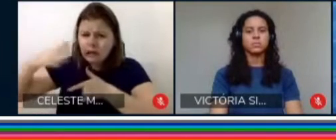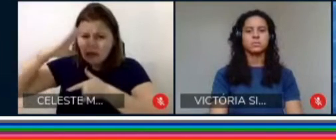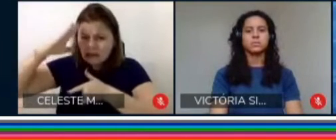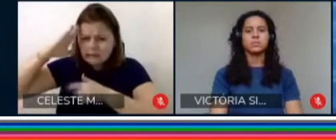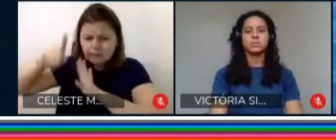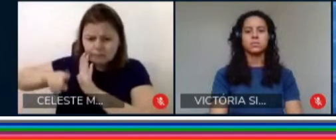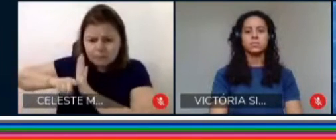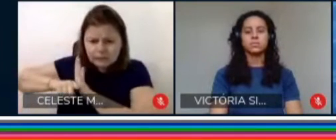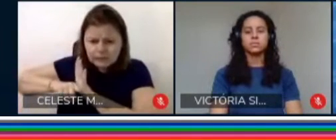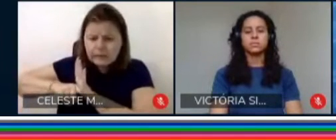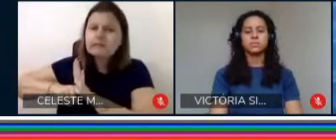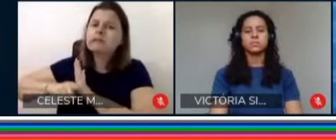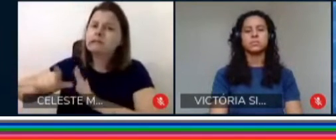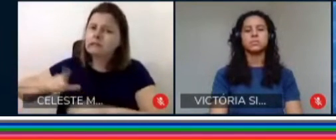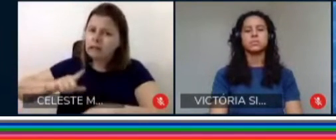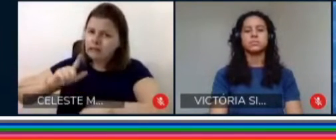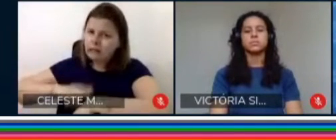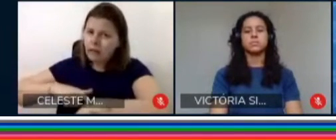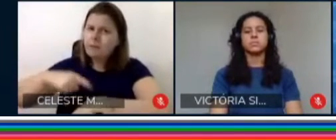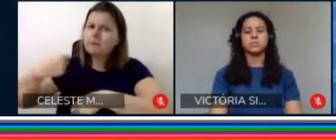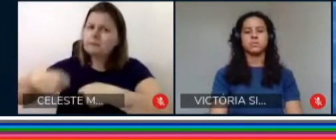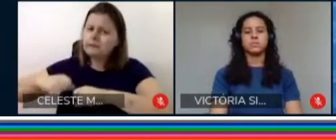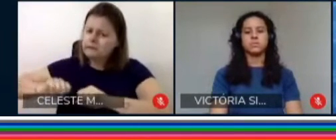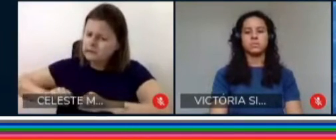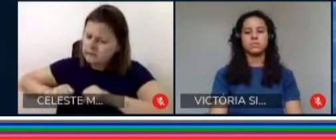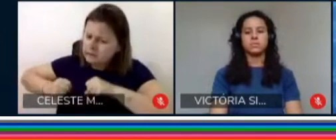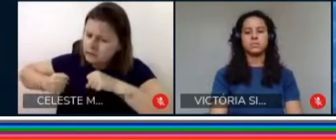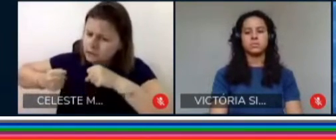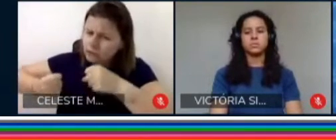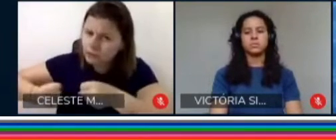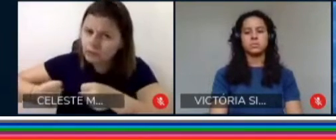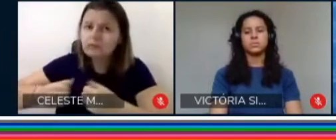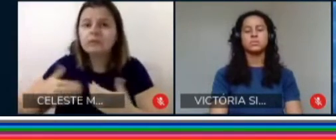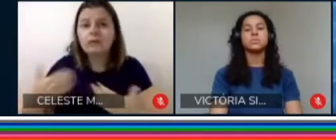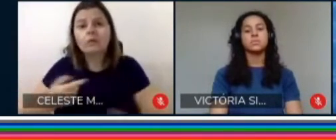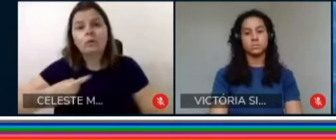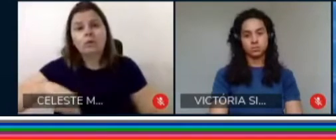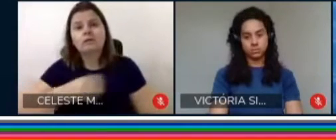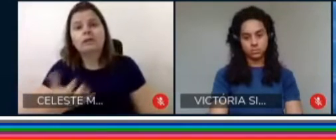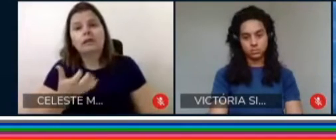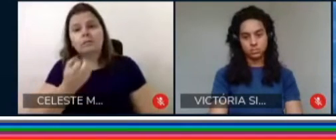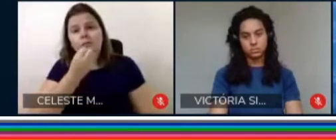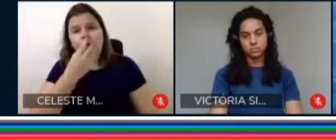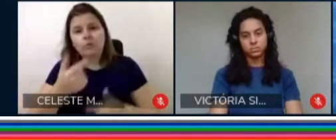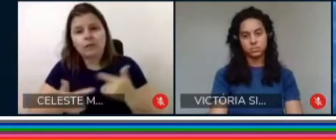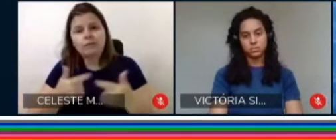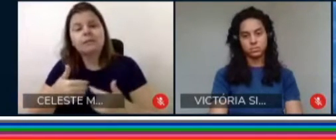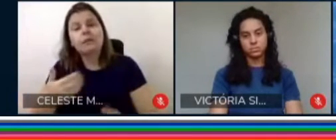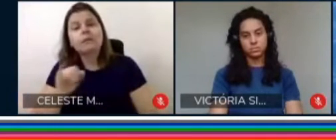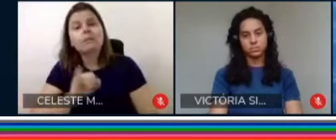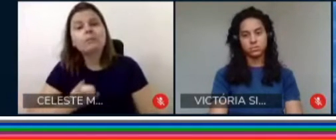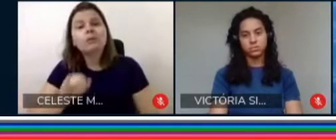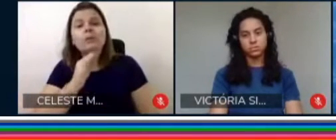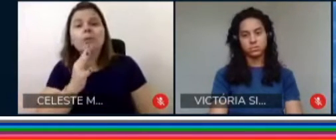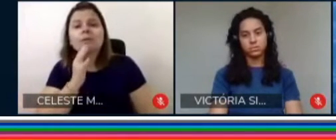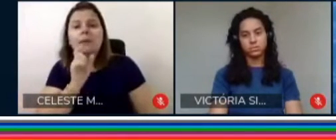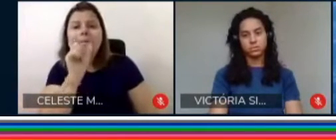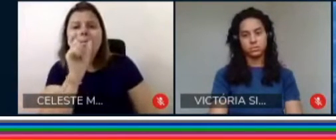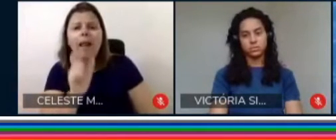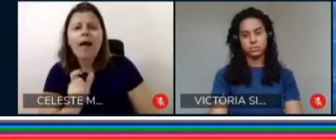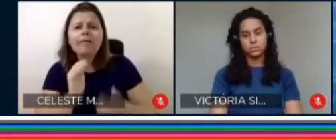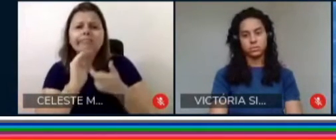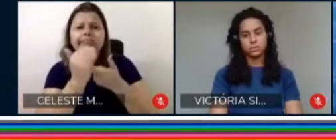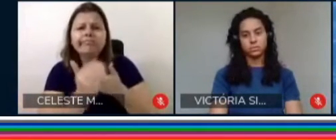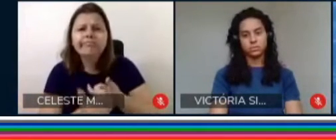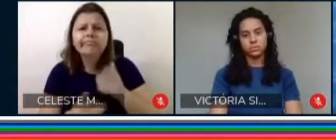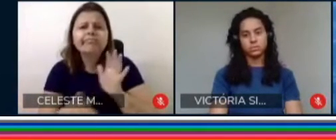dedicação, a gente quer que saia um bom trabalho. Né? Então, são coisas importantes, que eu conheça a terminologia da área de pesquisa, né, que eu saiba